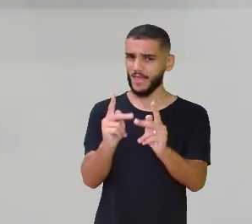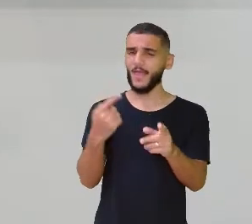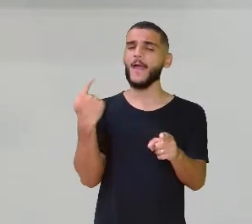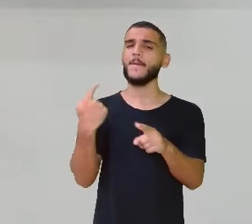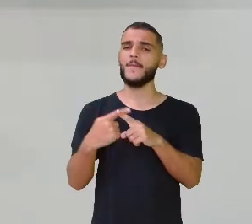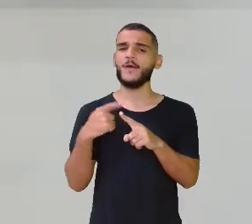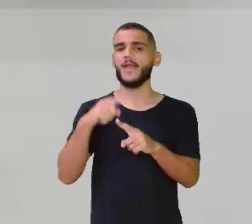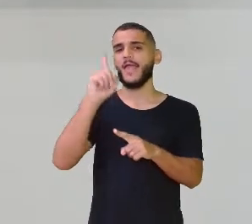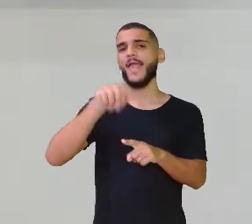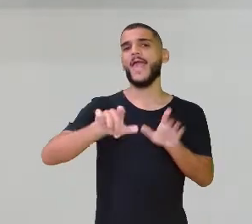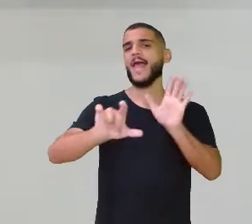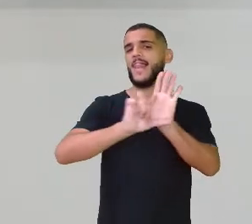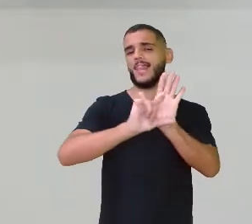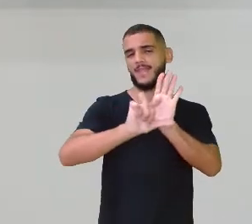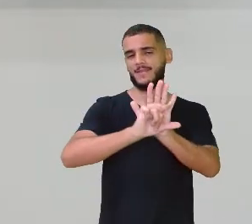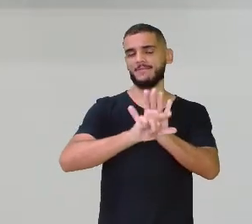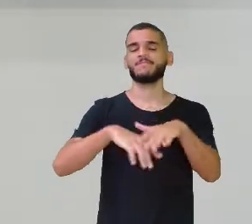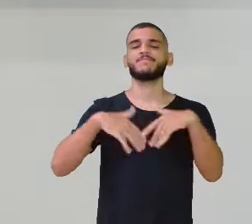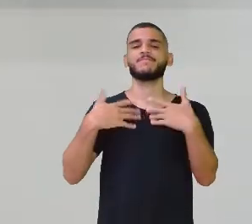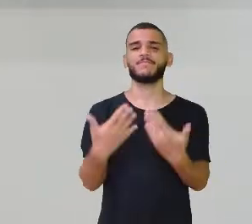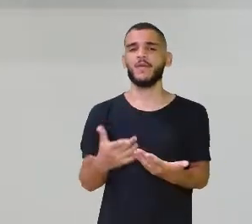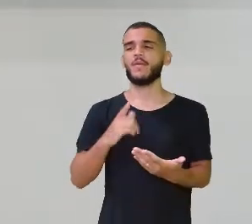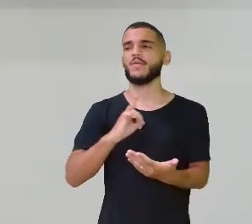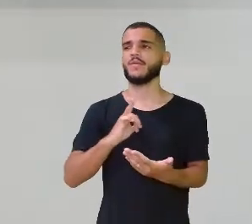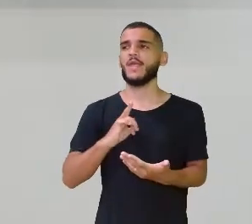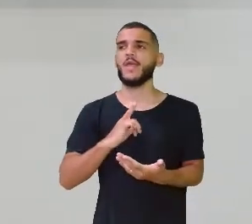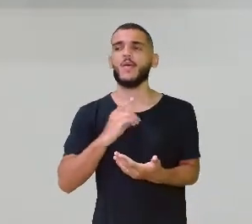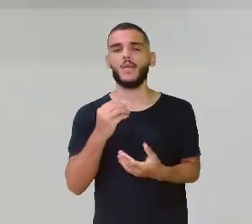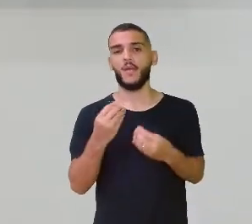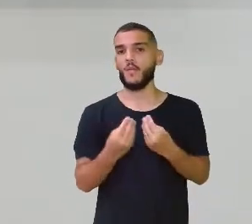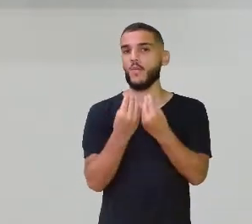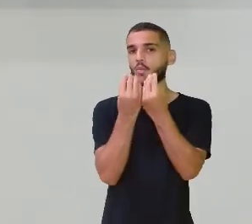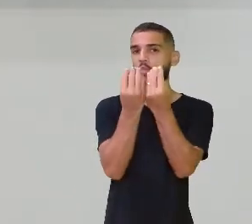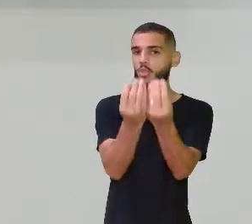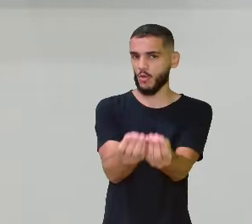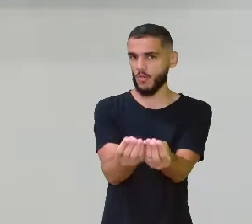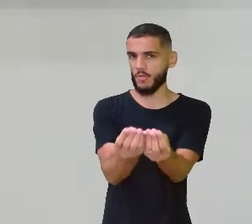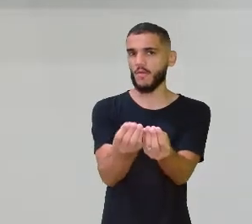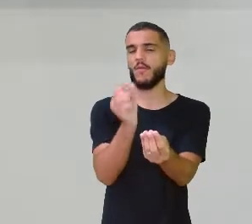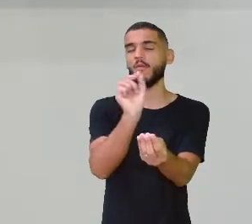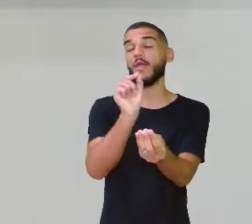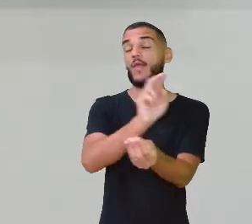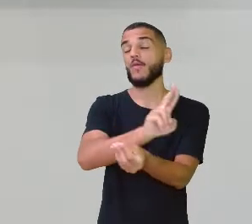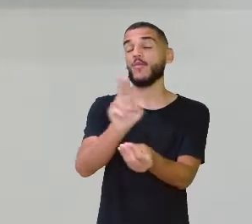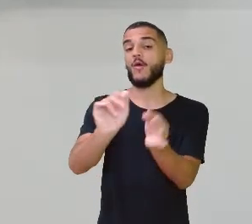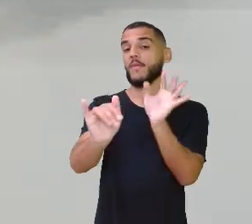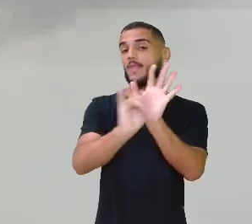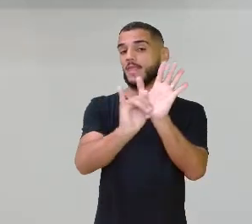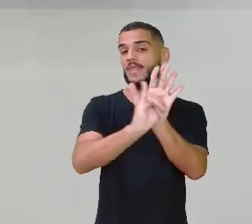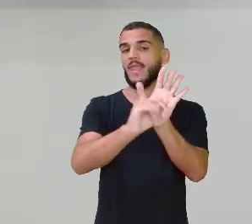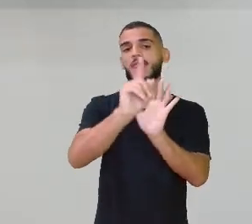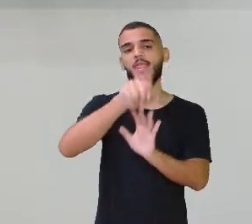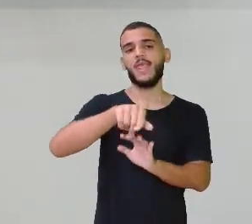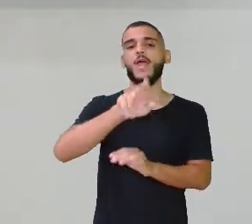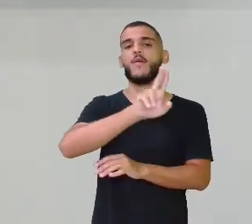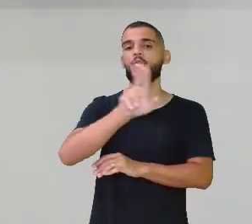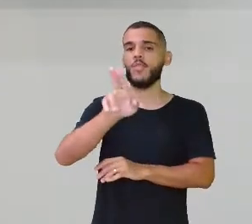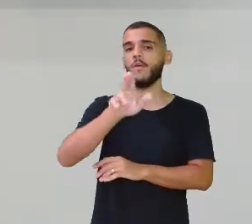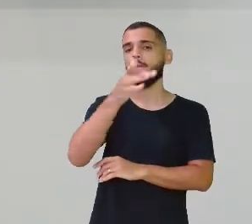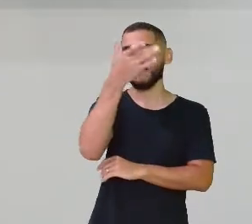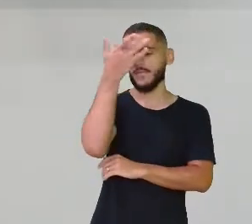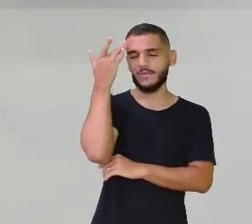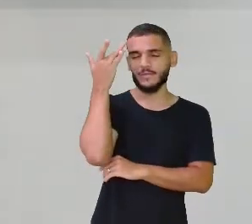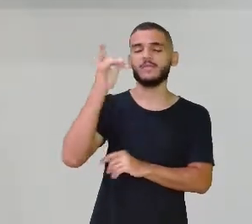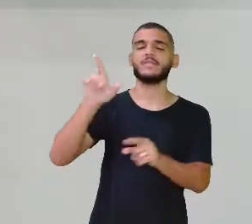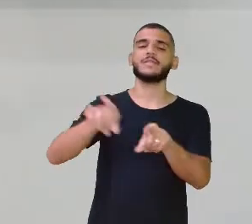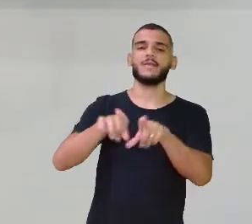coisa legal. O que lhe dá o seu nome é o seu nome inicial e o nome da sua família. E a pessoa aqui